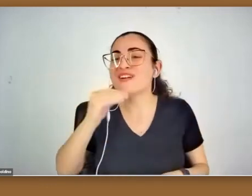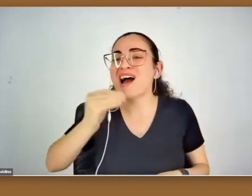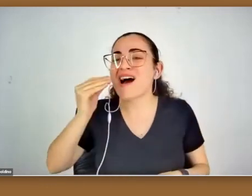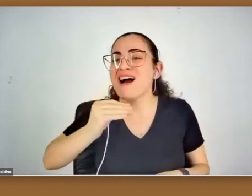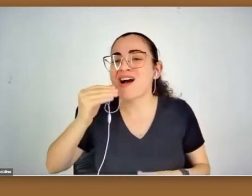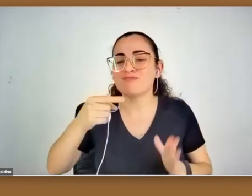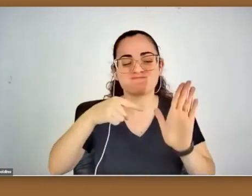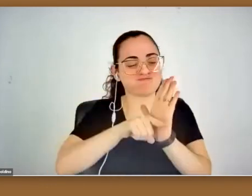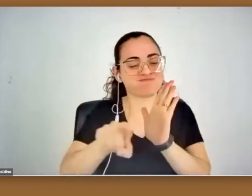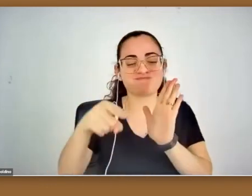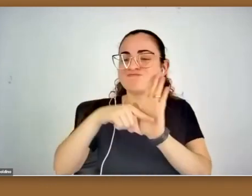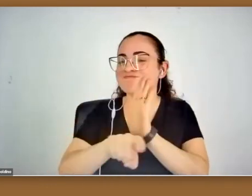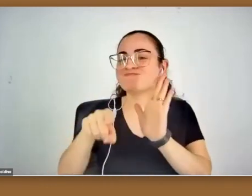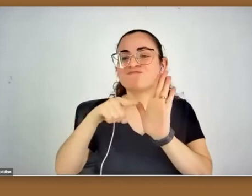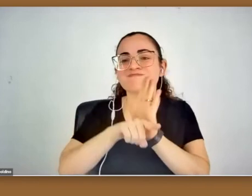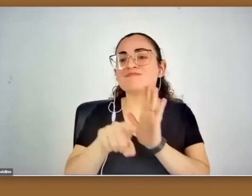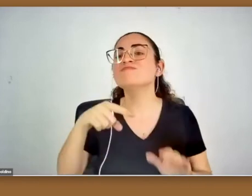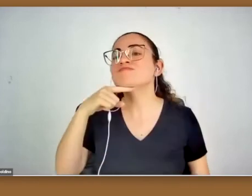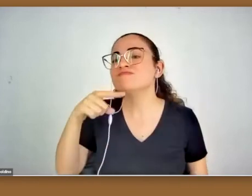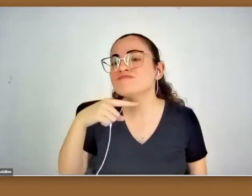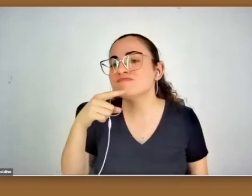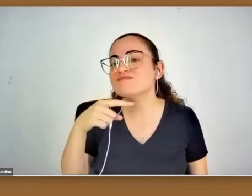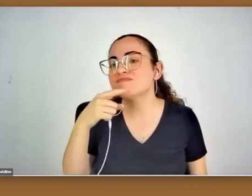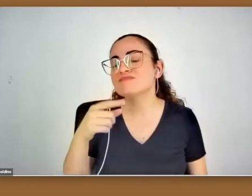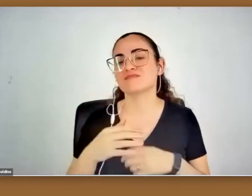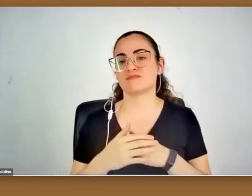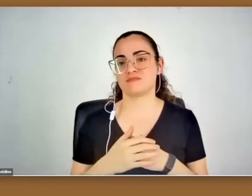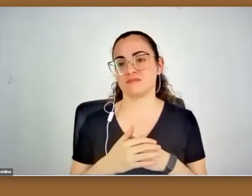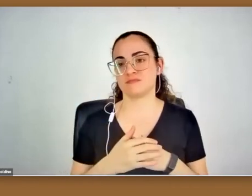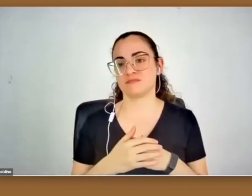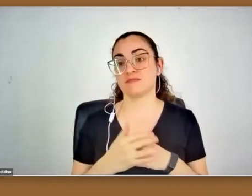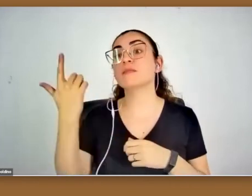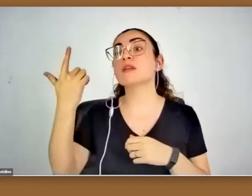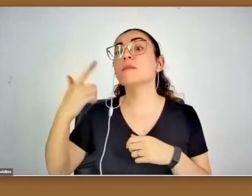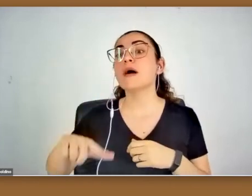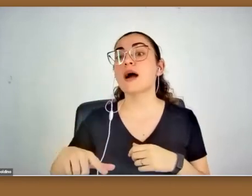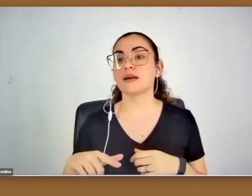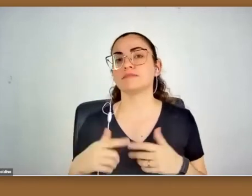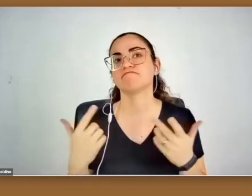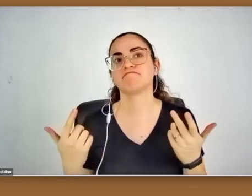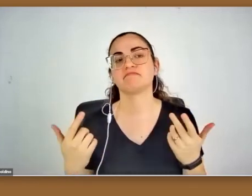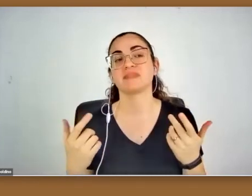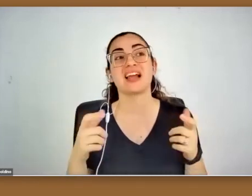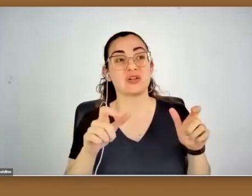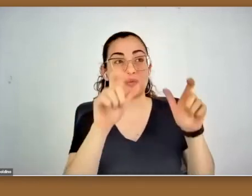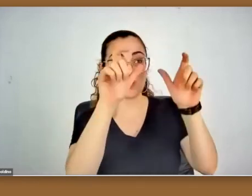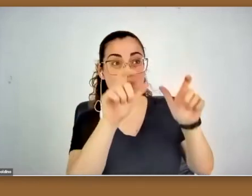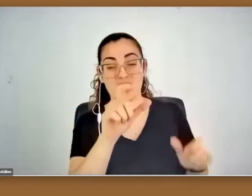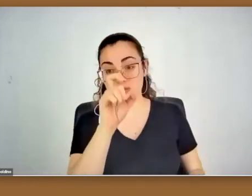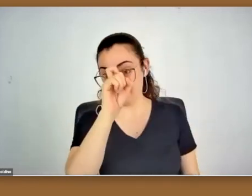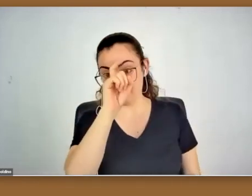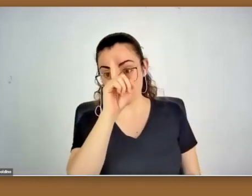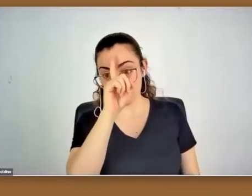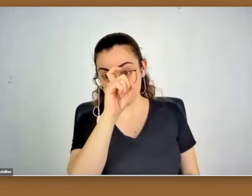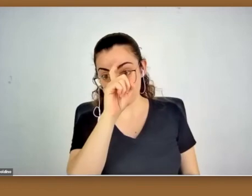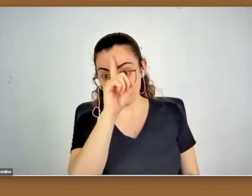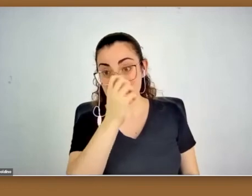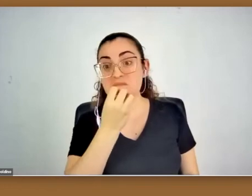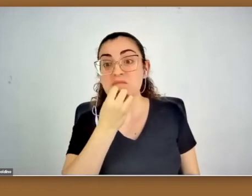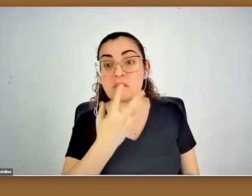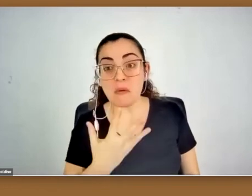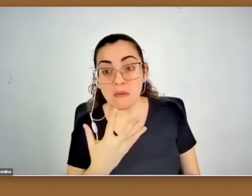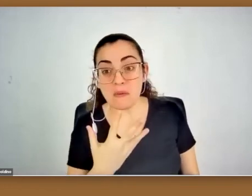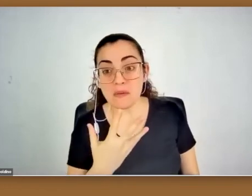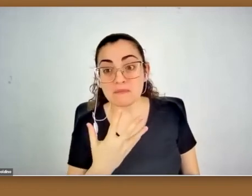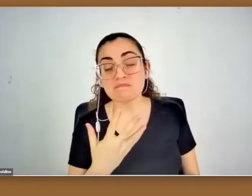você tem acesso ao serviço social de saúde, se você consegue, por exemplo, eu peguei dengue, não teve jeito. Você conseguiu acessar o